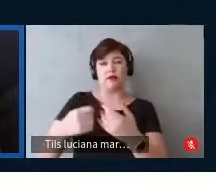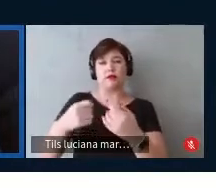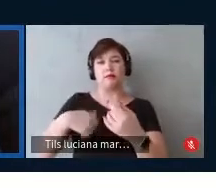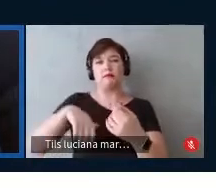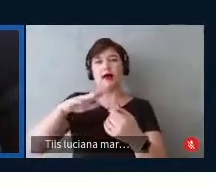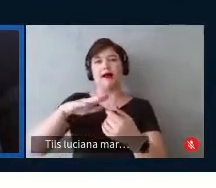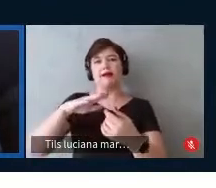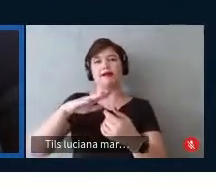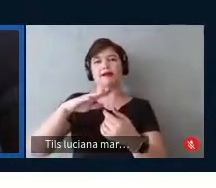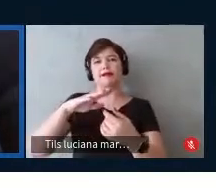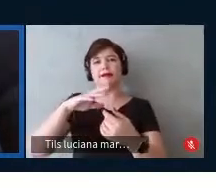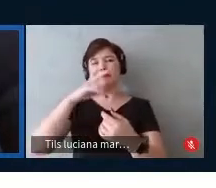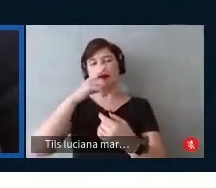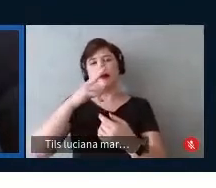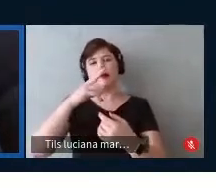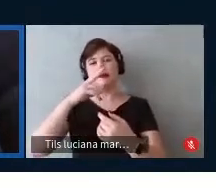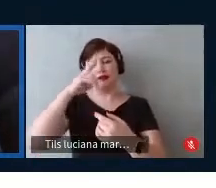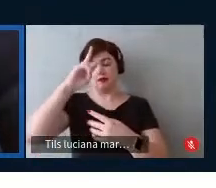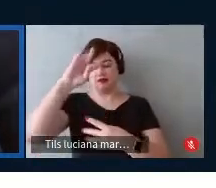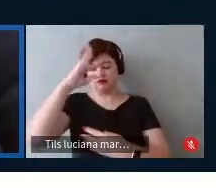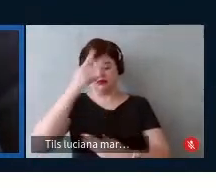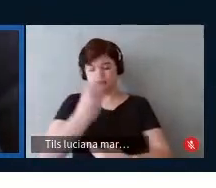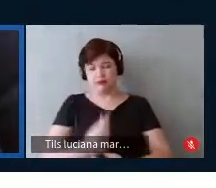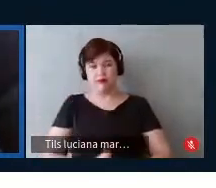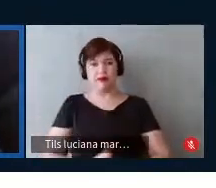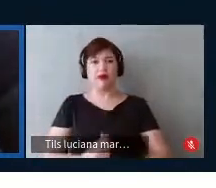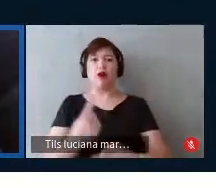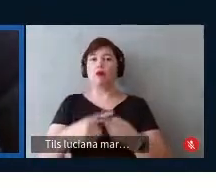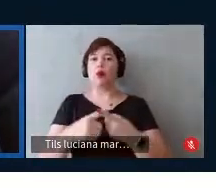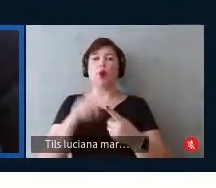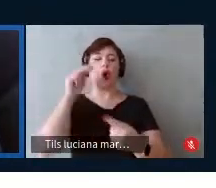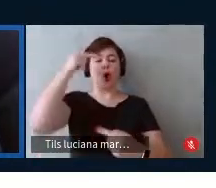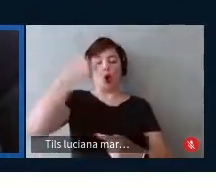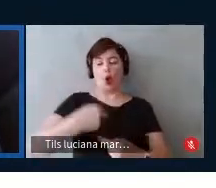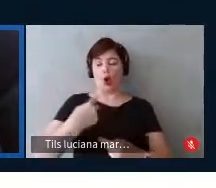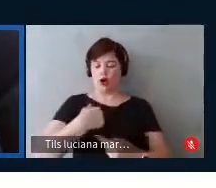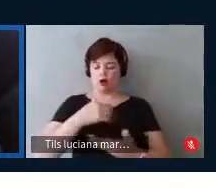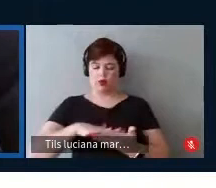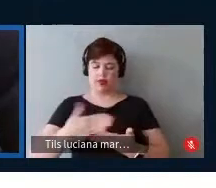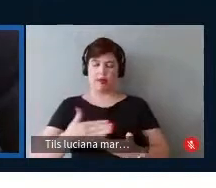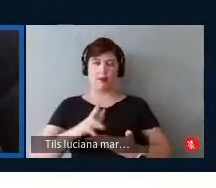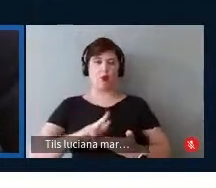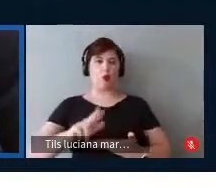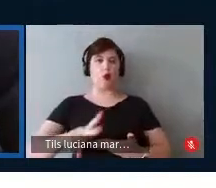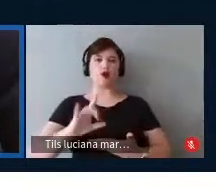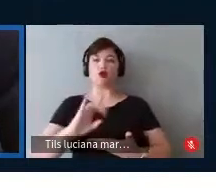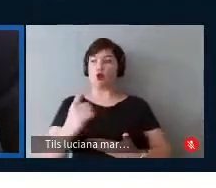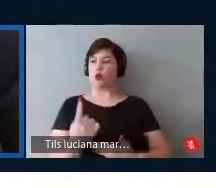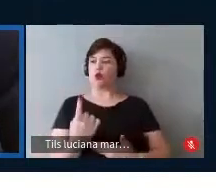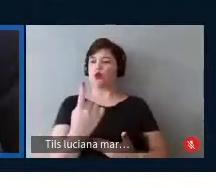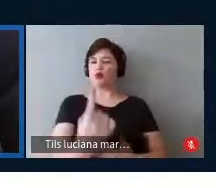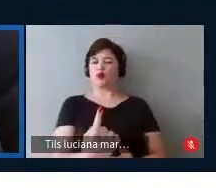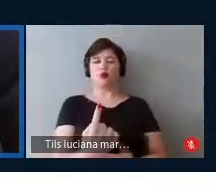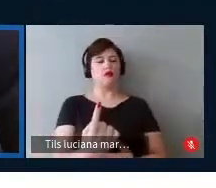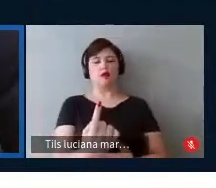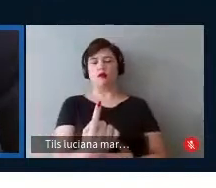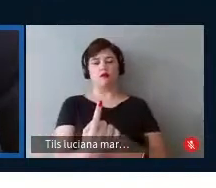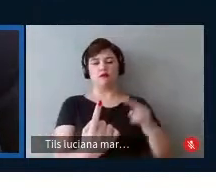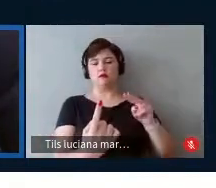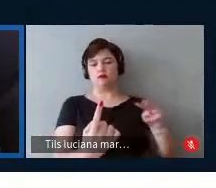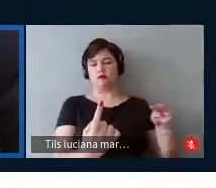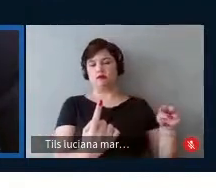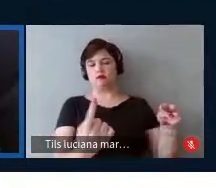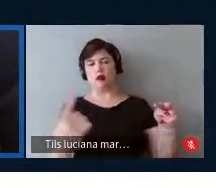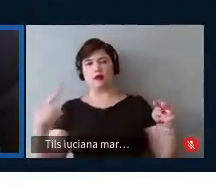Como eu falei antes, mostrando que esse intérprete, ele não é apenas um profissional que está em um lugar, ele é um profissional que